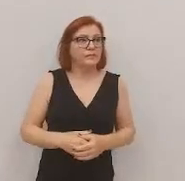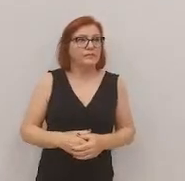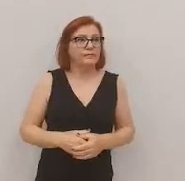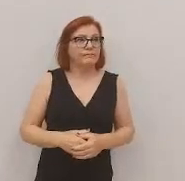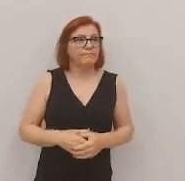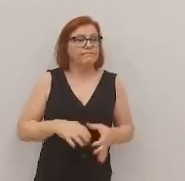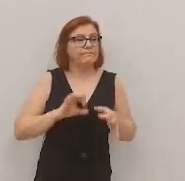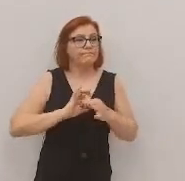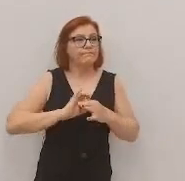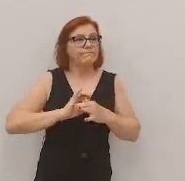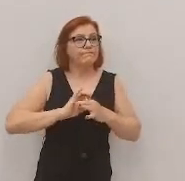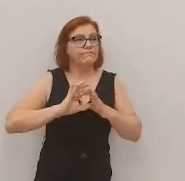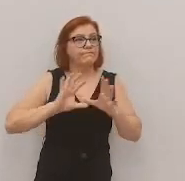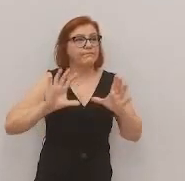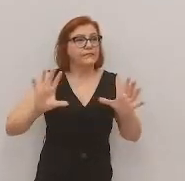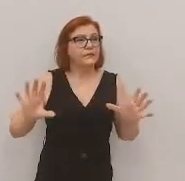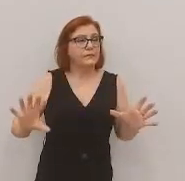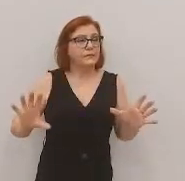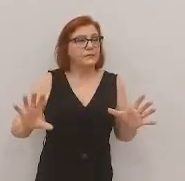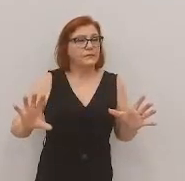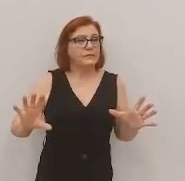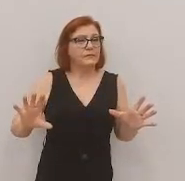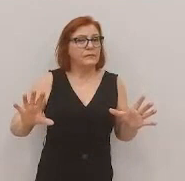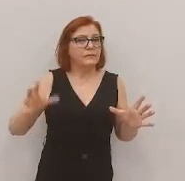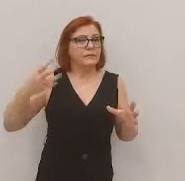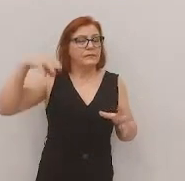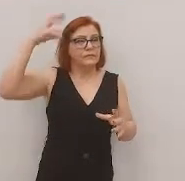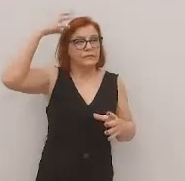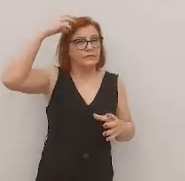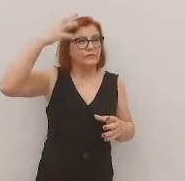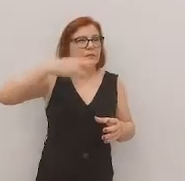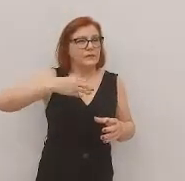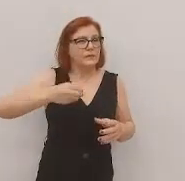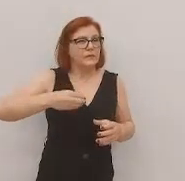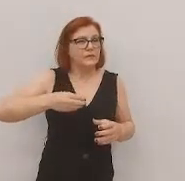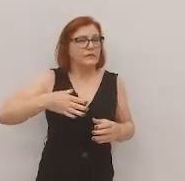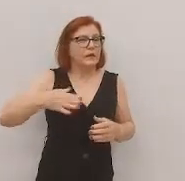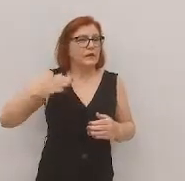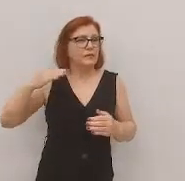E despojando principados e as potestades,